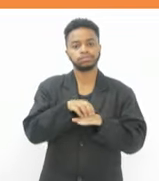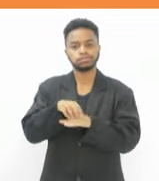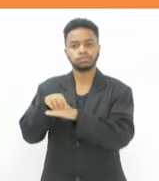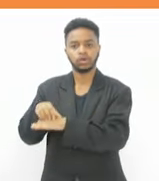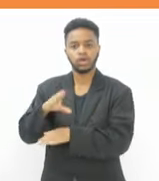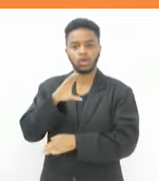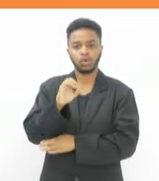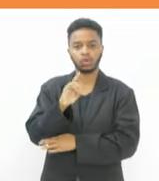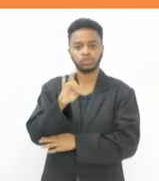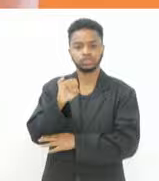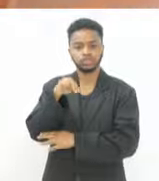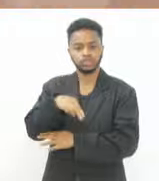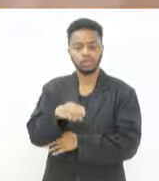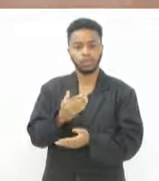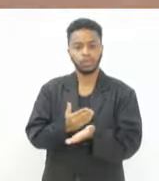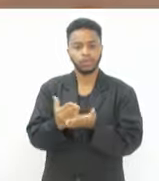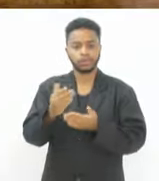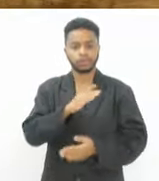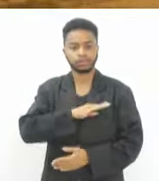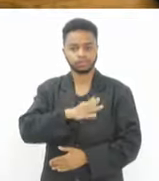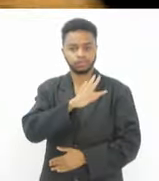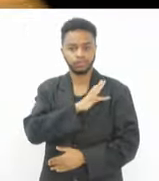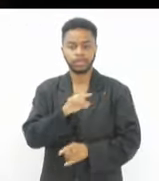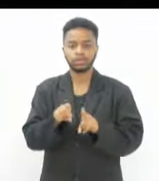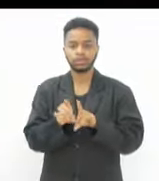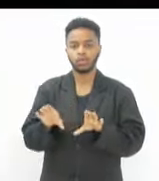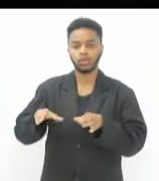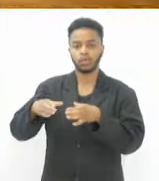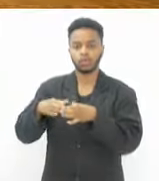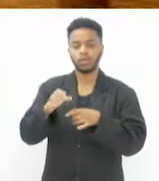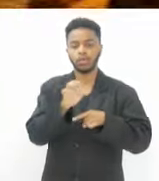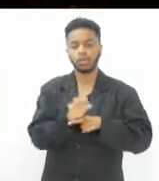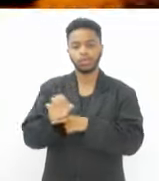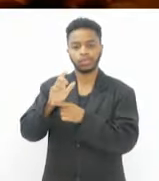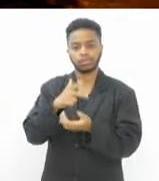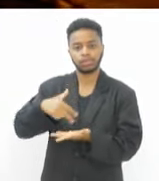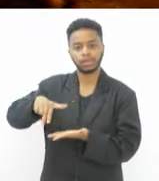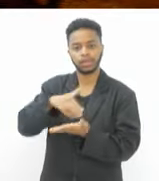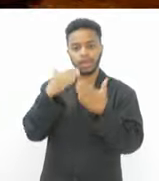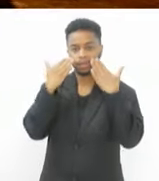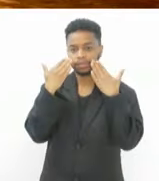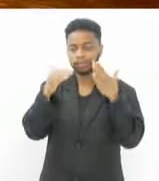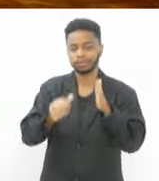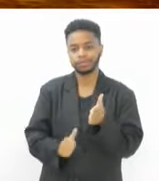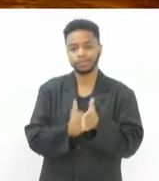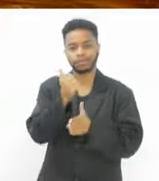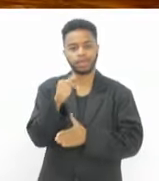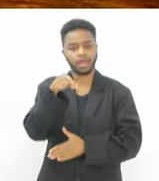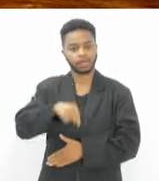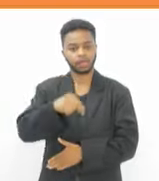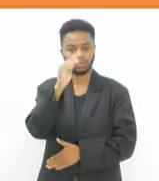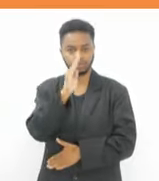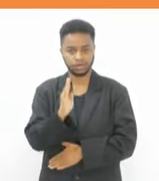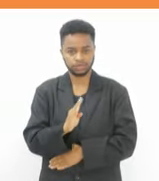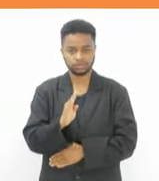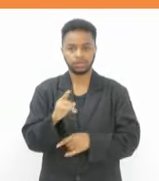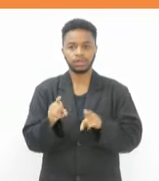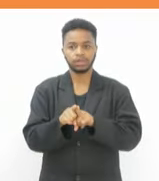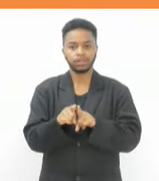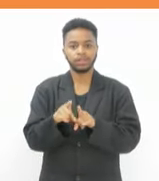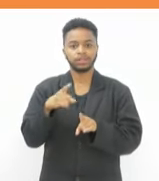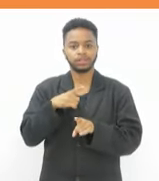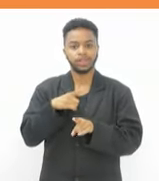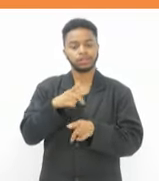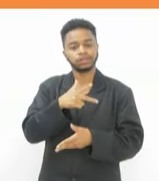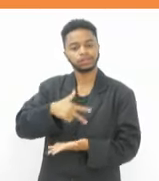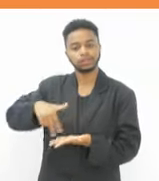Incentiva chega à Baixada Fluminense. Companhia Equatoriana de Dança se apresenta pela primeira vez no Brasil e terá